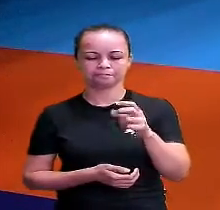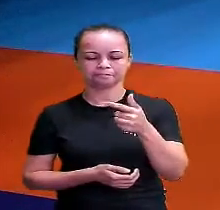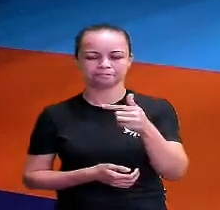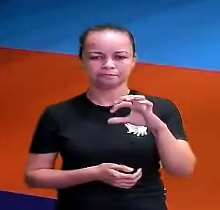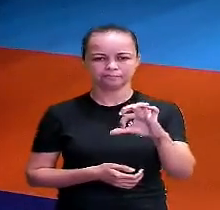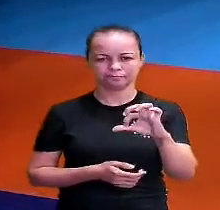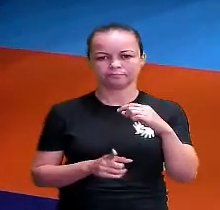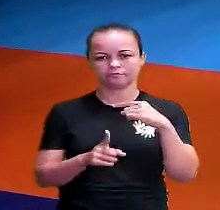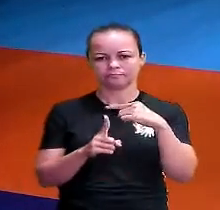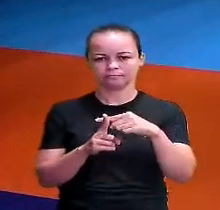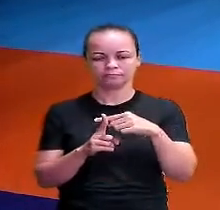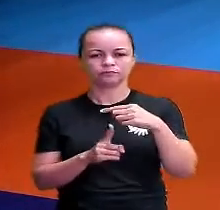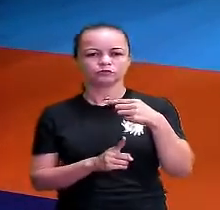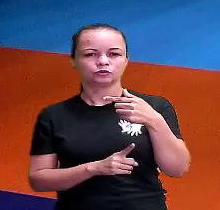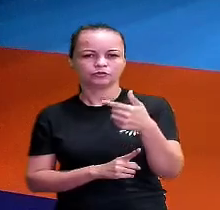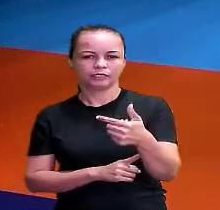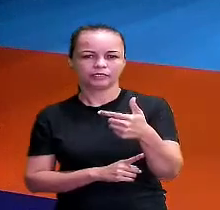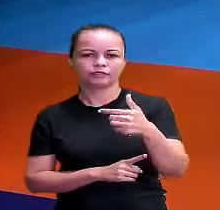529 mais